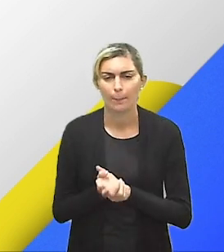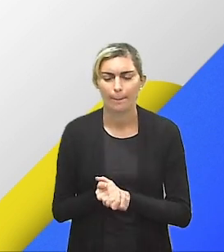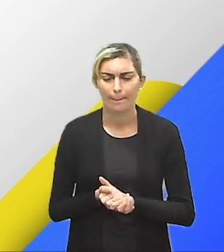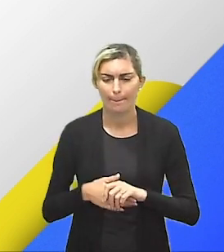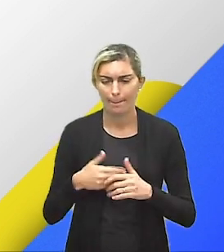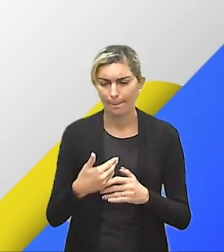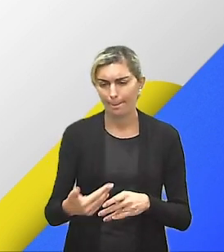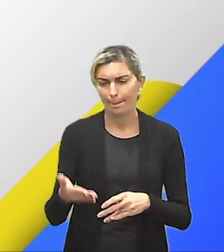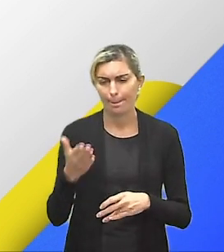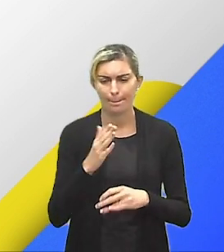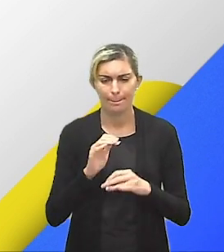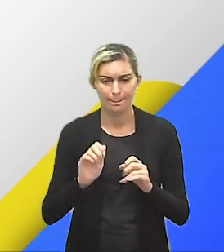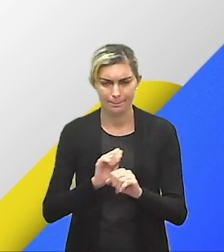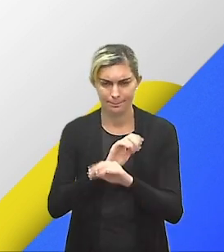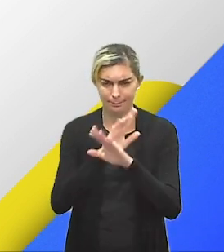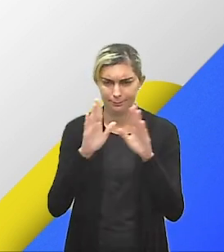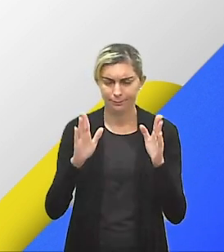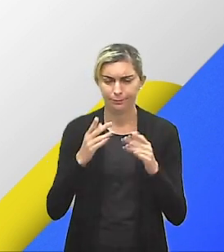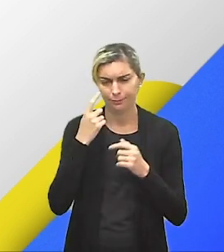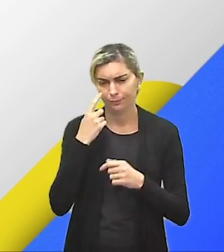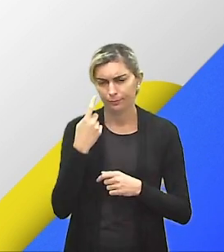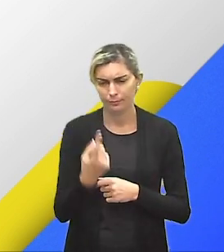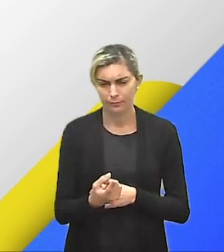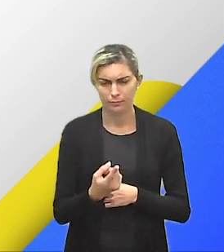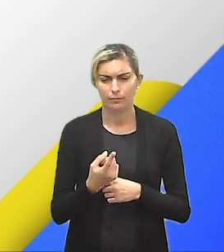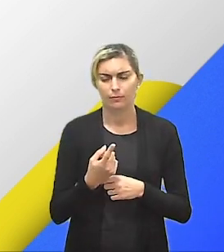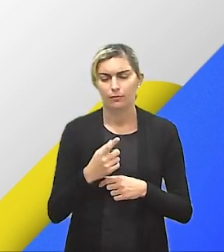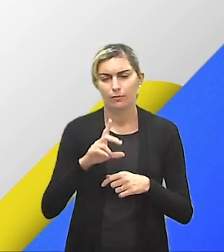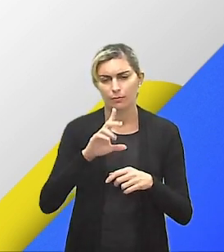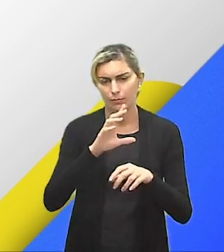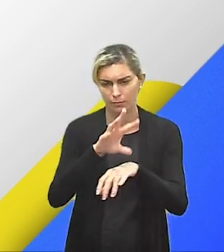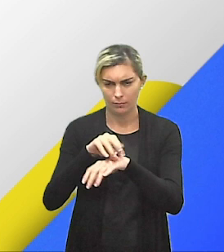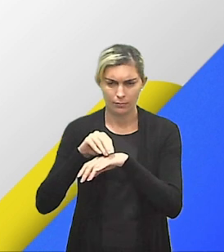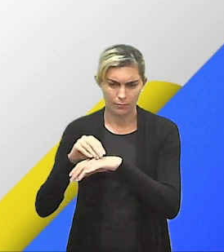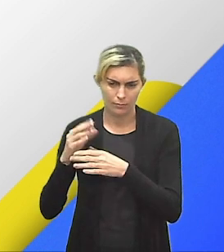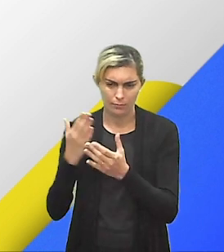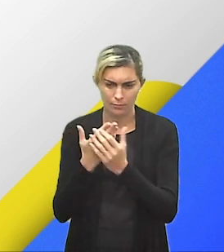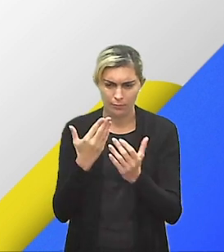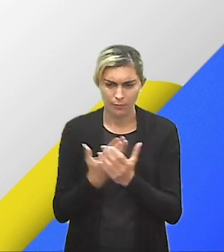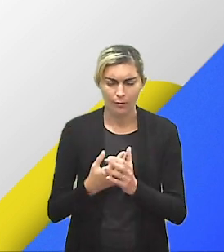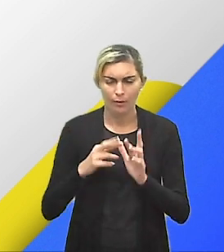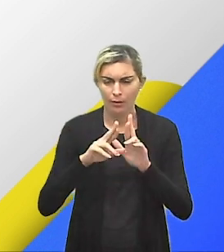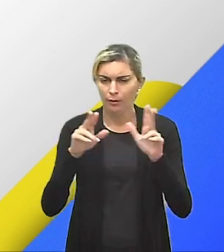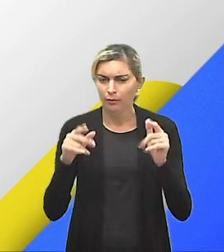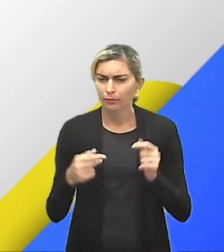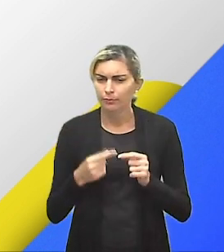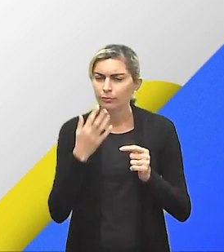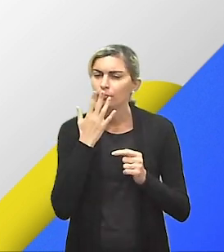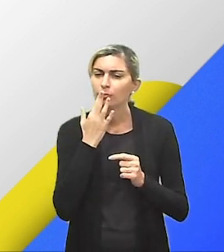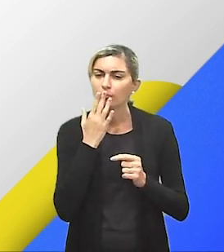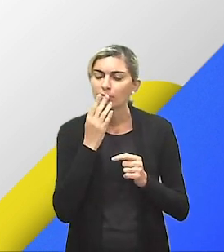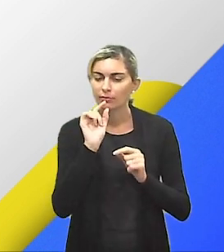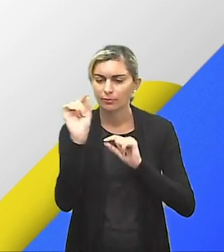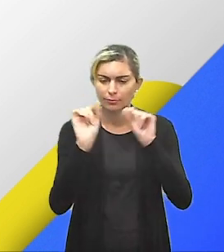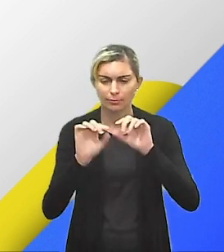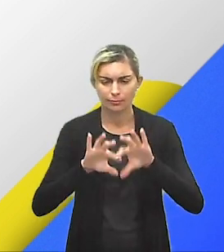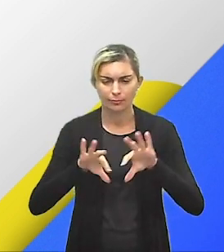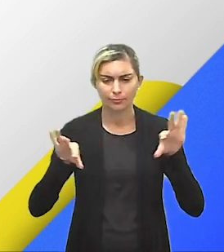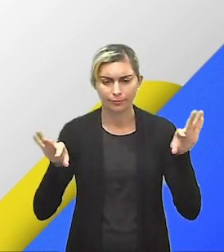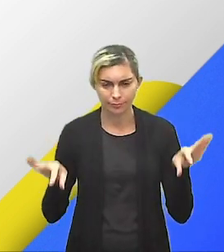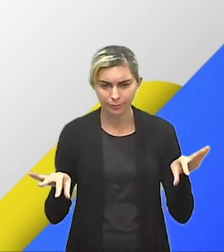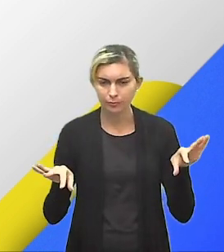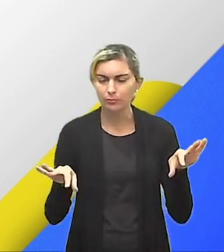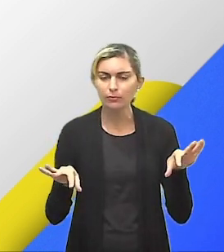Na representação gráfica, vocês estão vendo, na parte dos dados, pontos distintos, coloridos, separados,